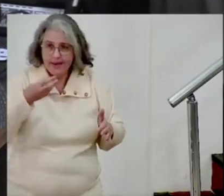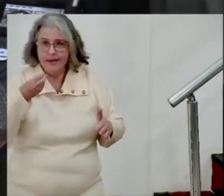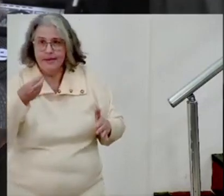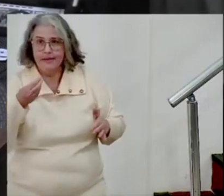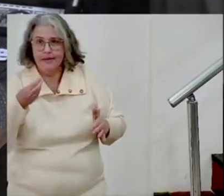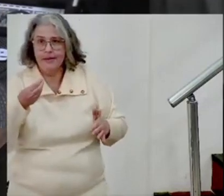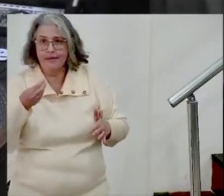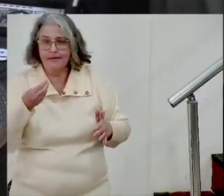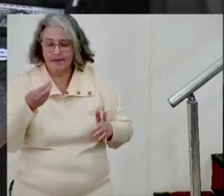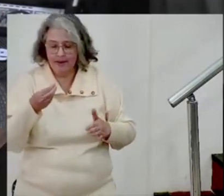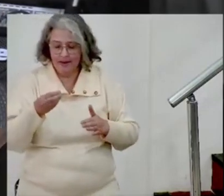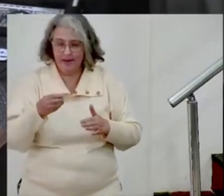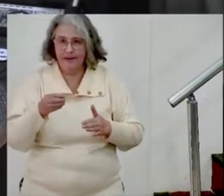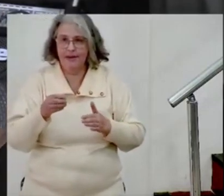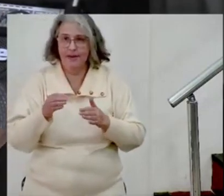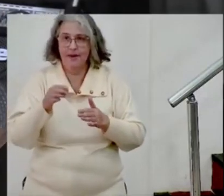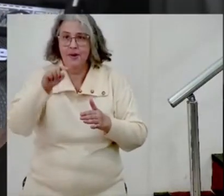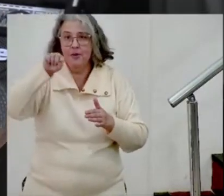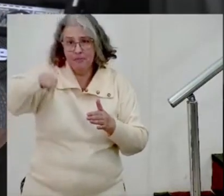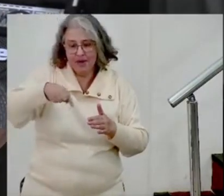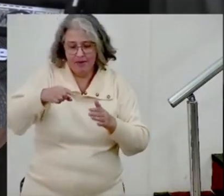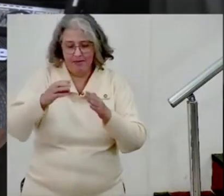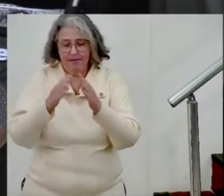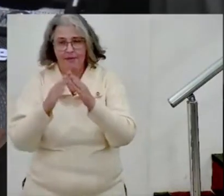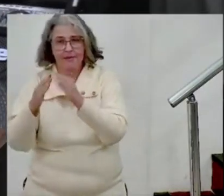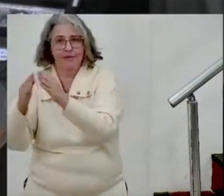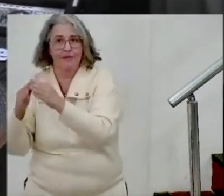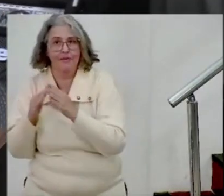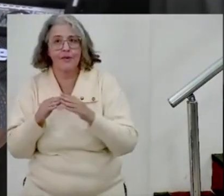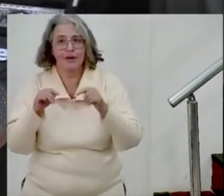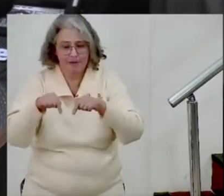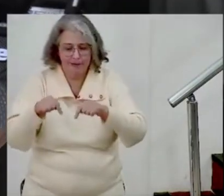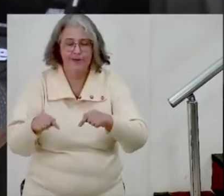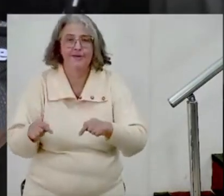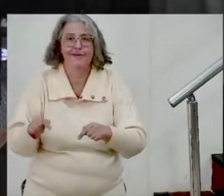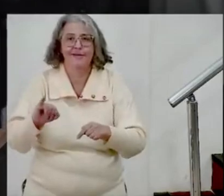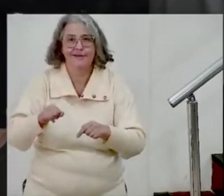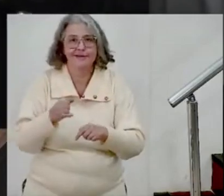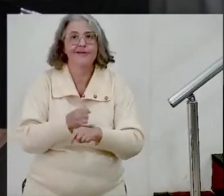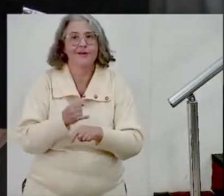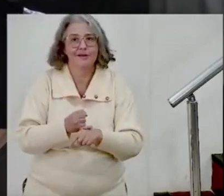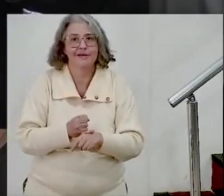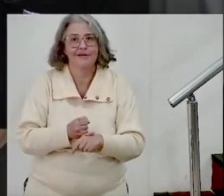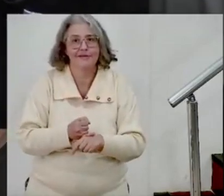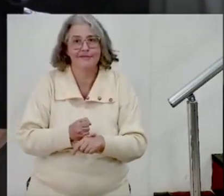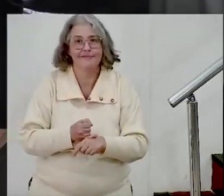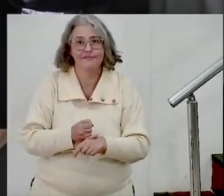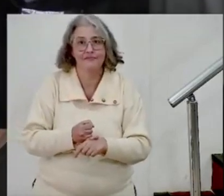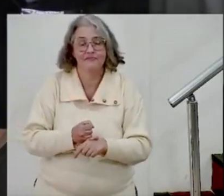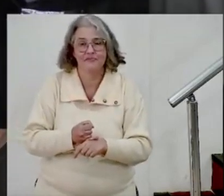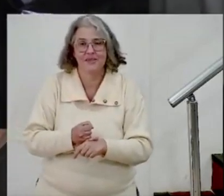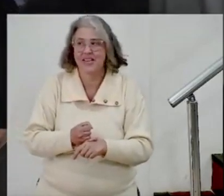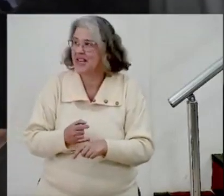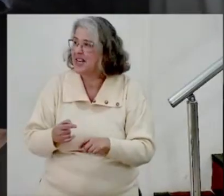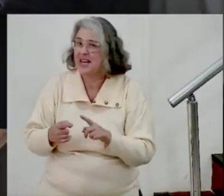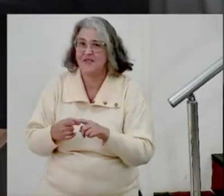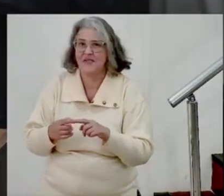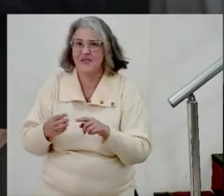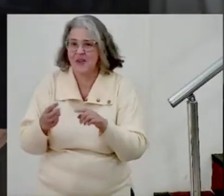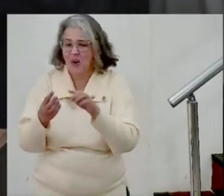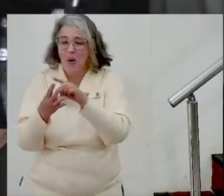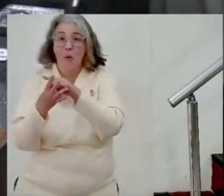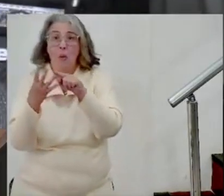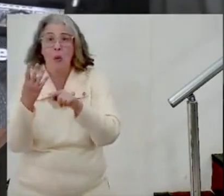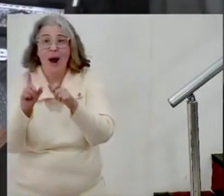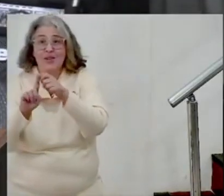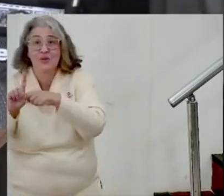população de Jerusalém do lado de fora. Detalhe, esses soldados vieram de Nínive, 4 meses a pé para chegar de Nínive até